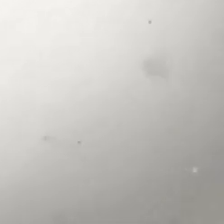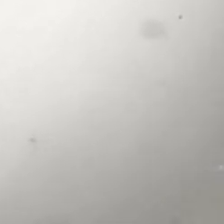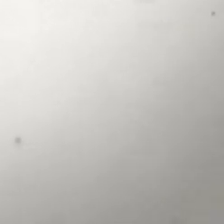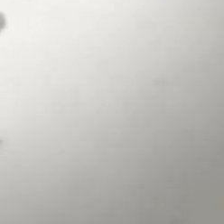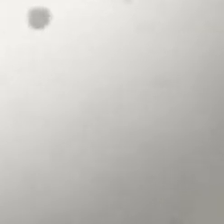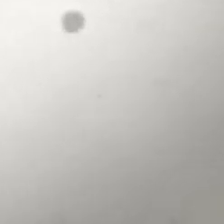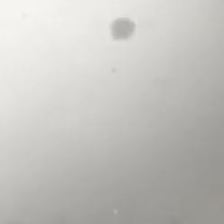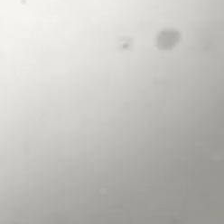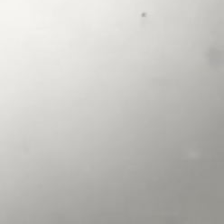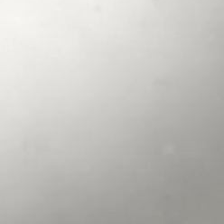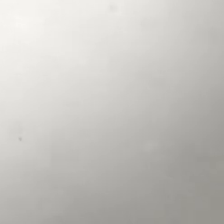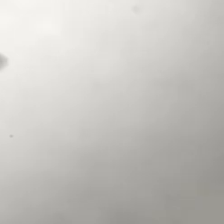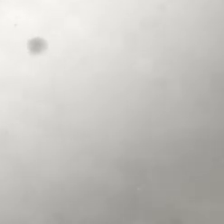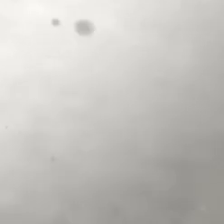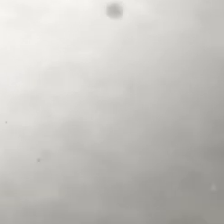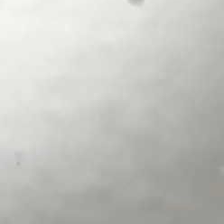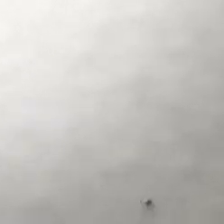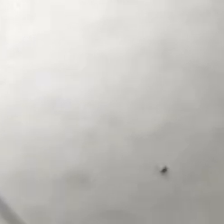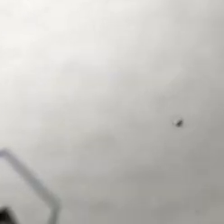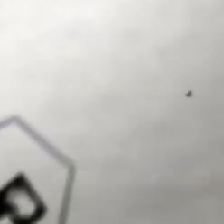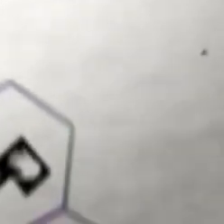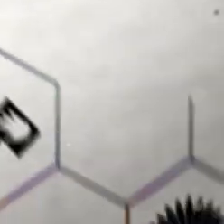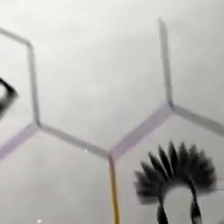Povo di